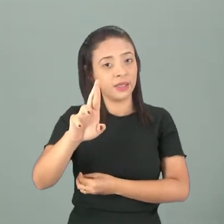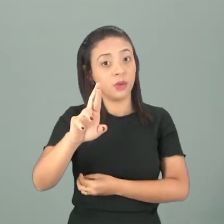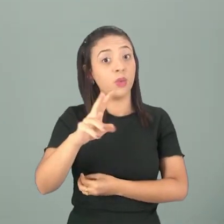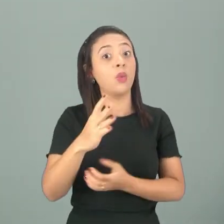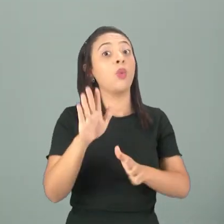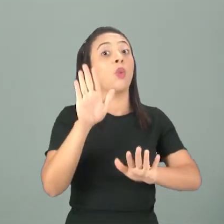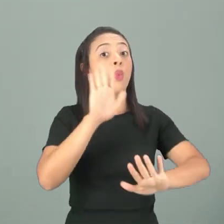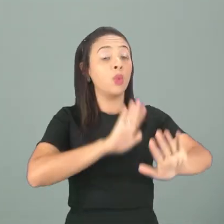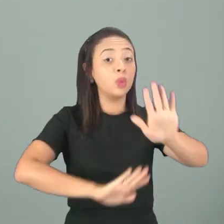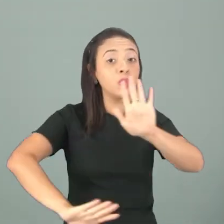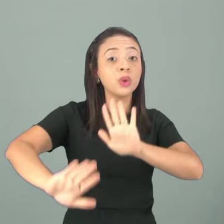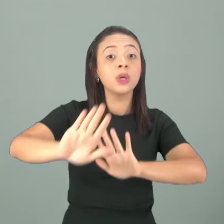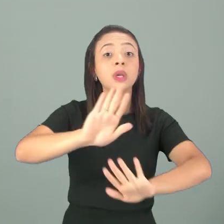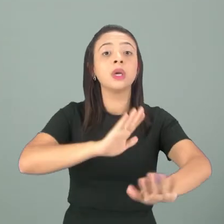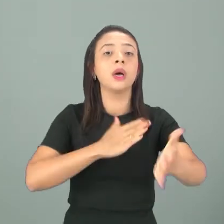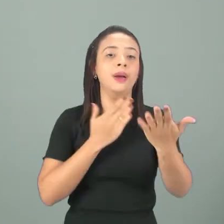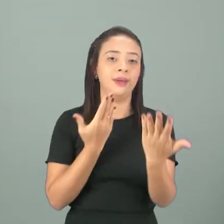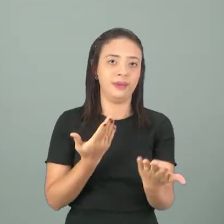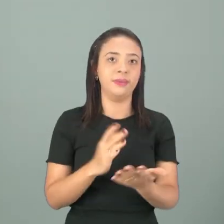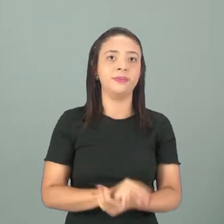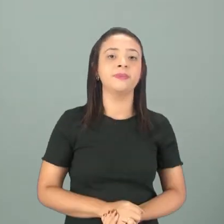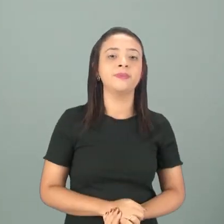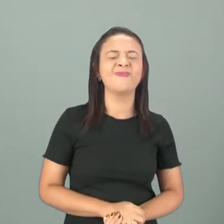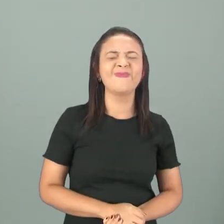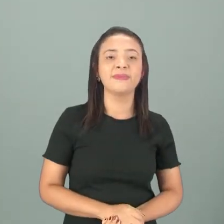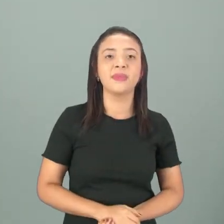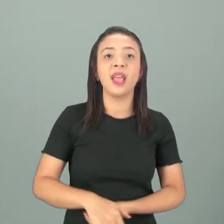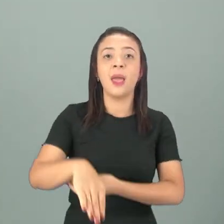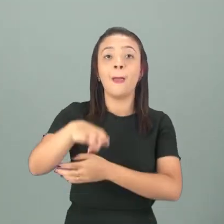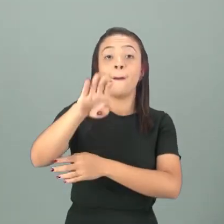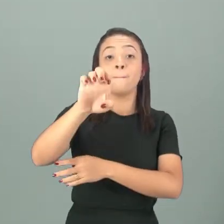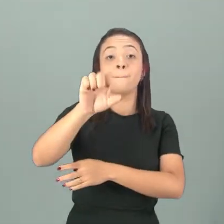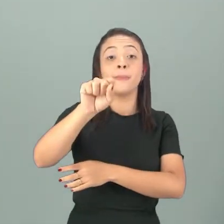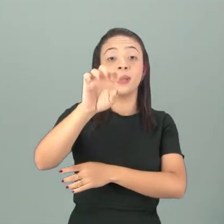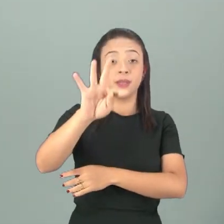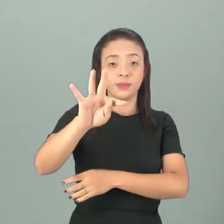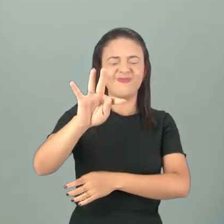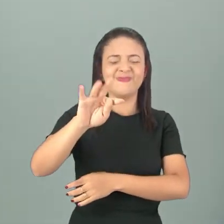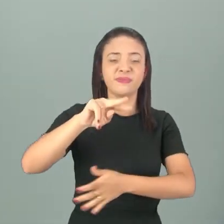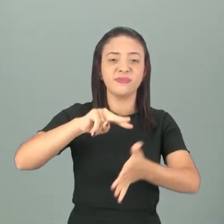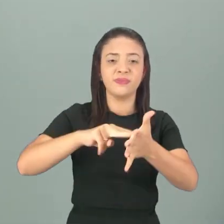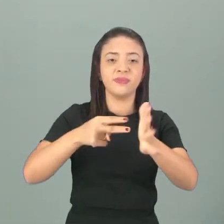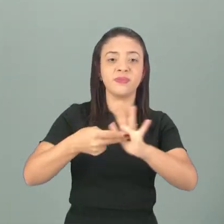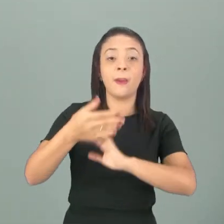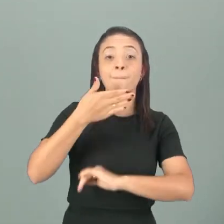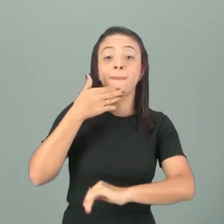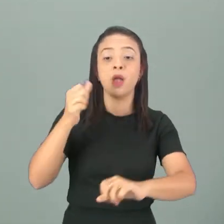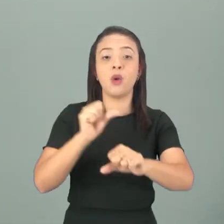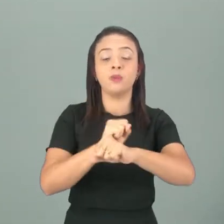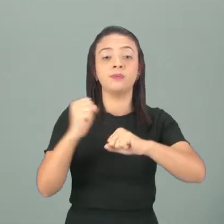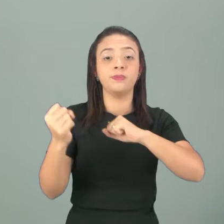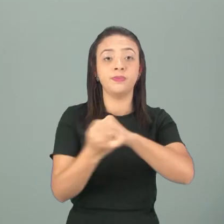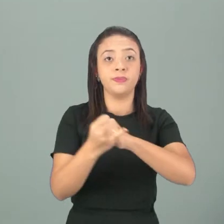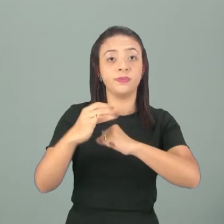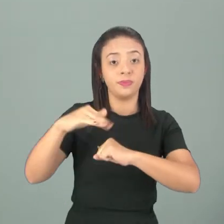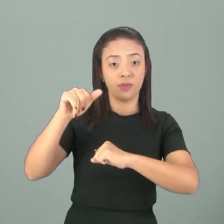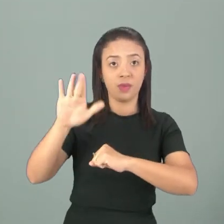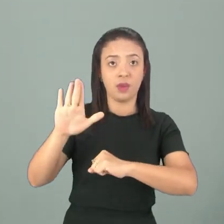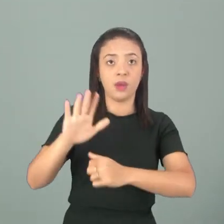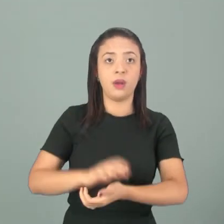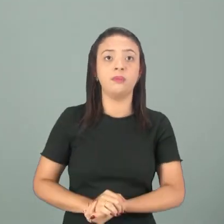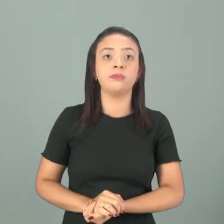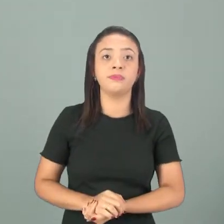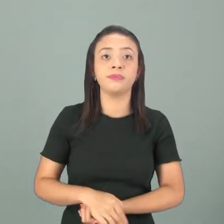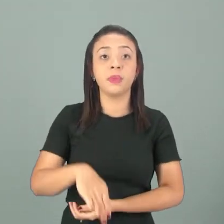tá? Better é comparativo e the best é o superlativo, o melhor. Bad significa ruim,